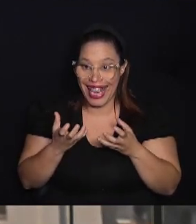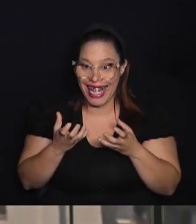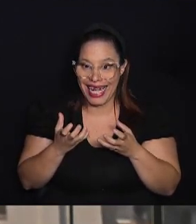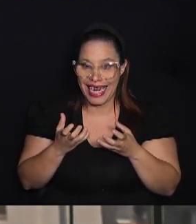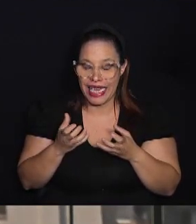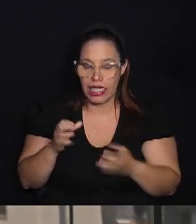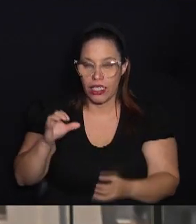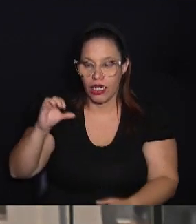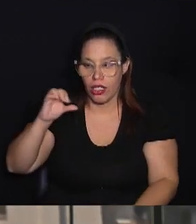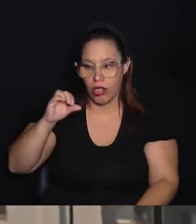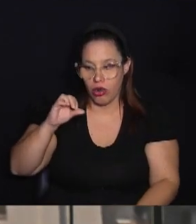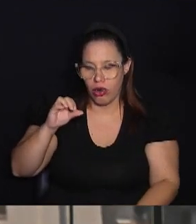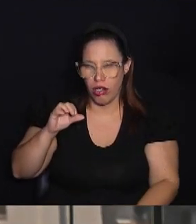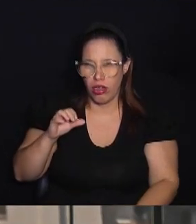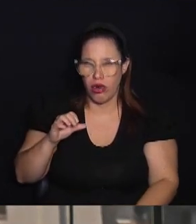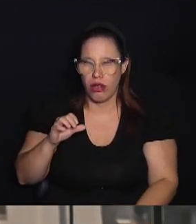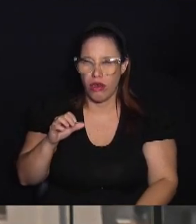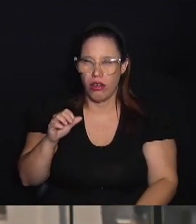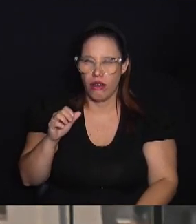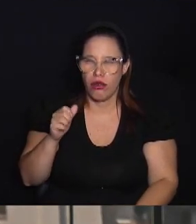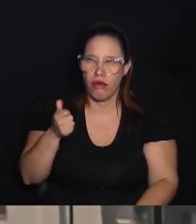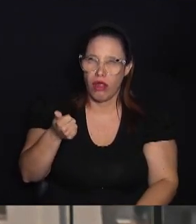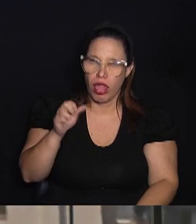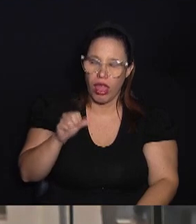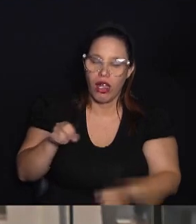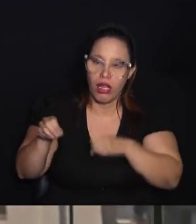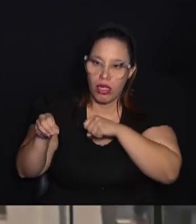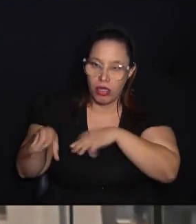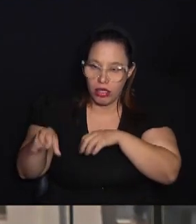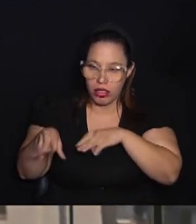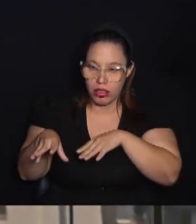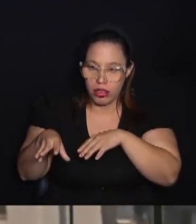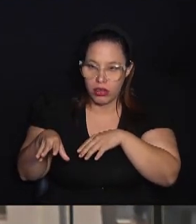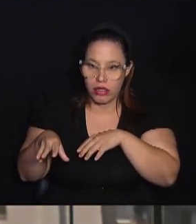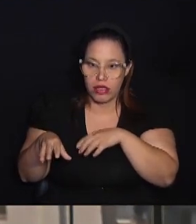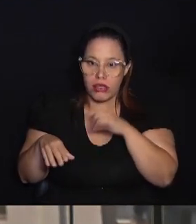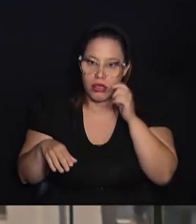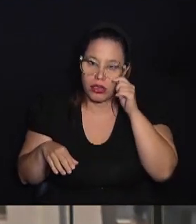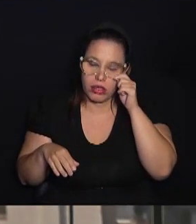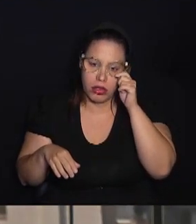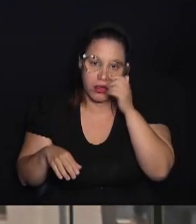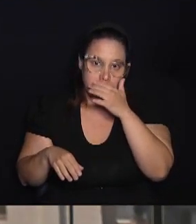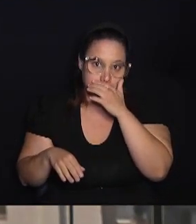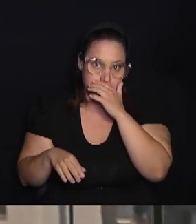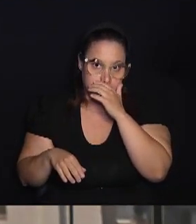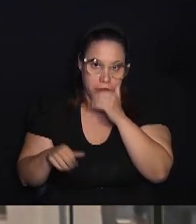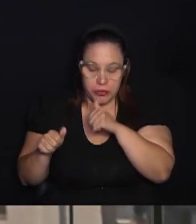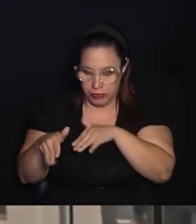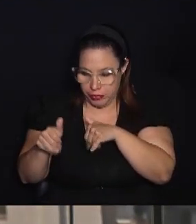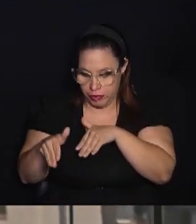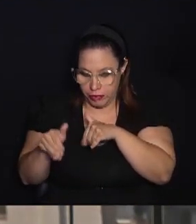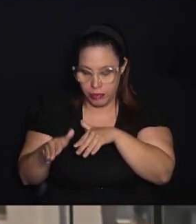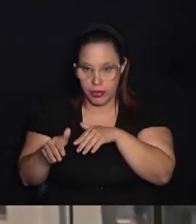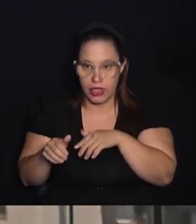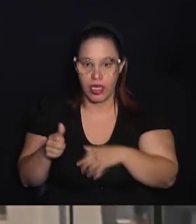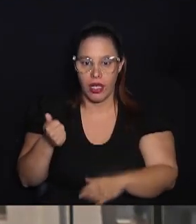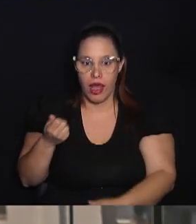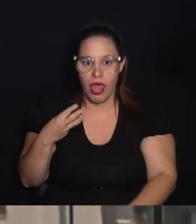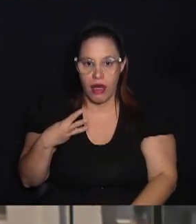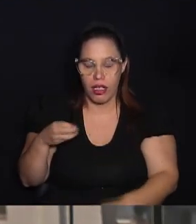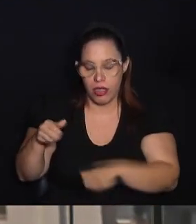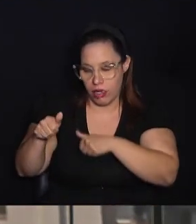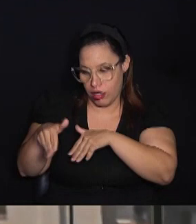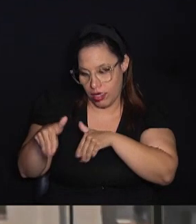dia 9 ao dia 10 de setembro e o resultado da lista de espera vai sair aí eh em dia no 13 13 de Setembro né